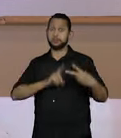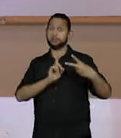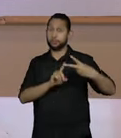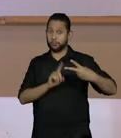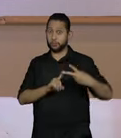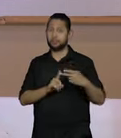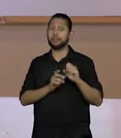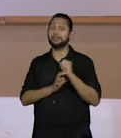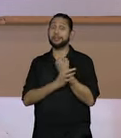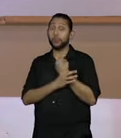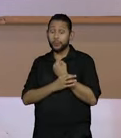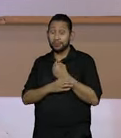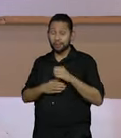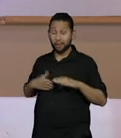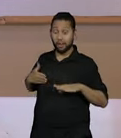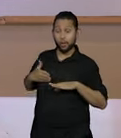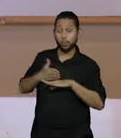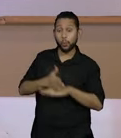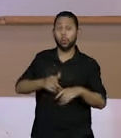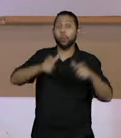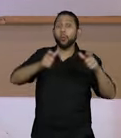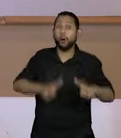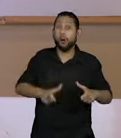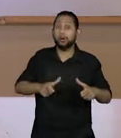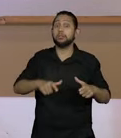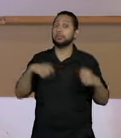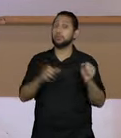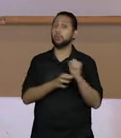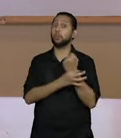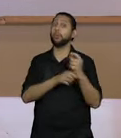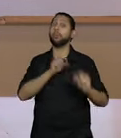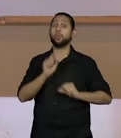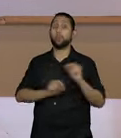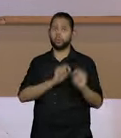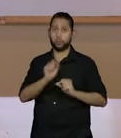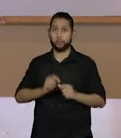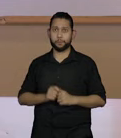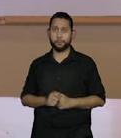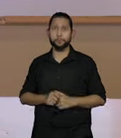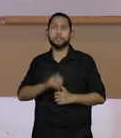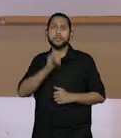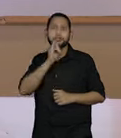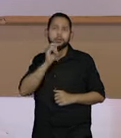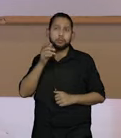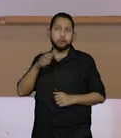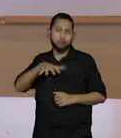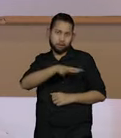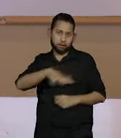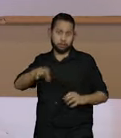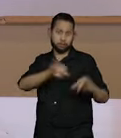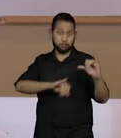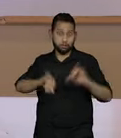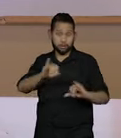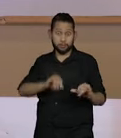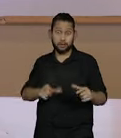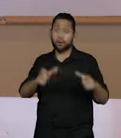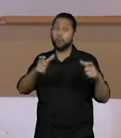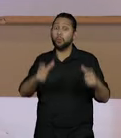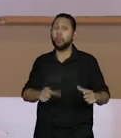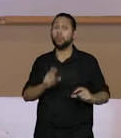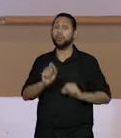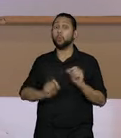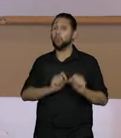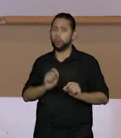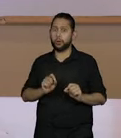ter dentro de um laboratório. No caso do laboratório de química, é um local em que,